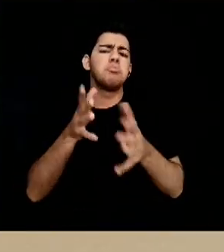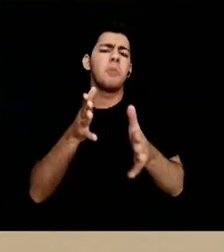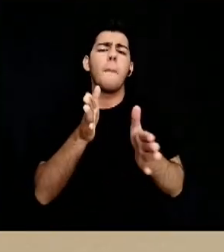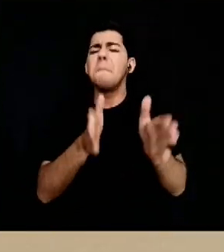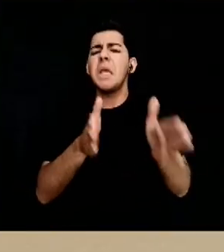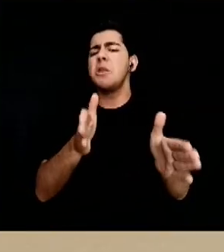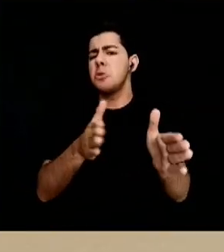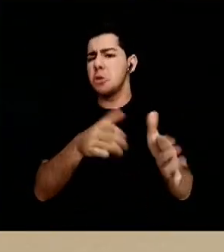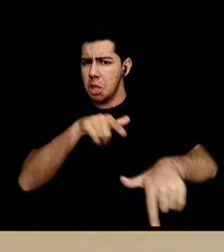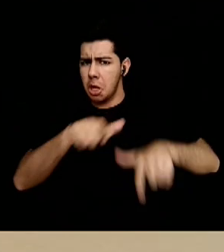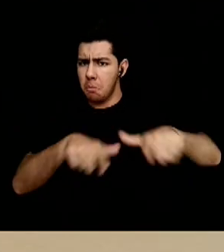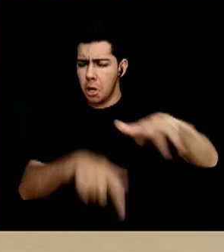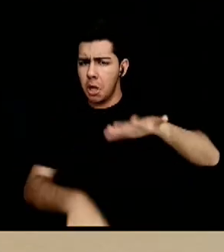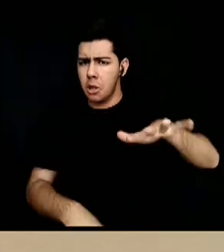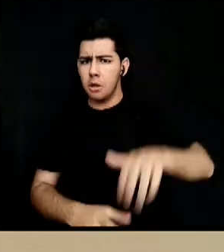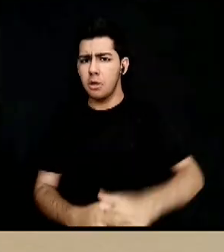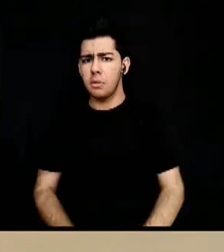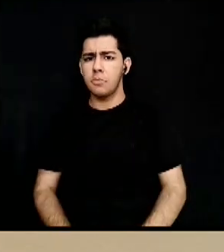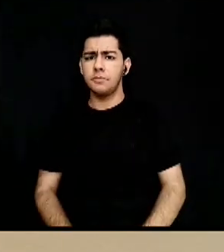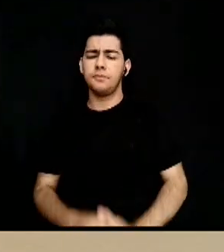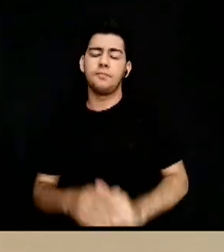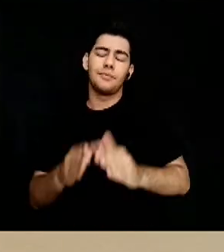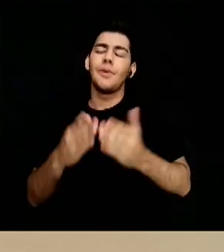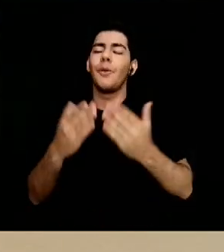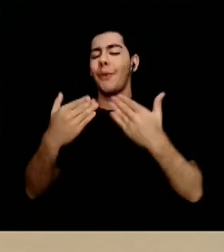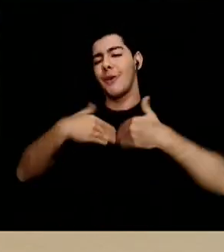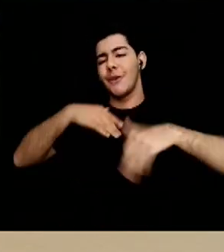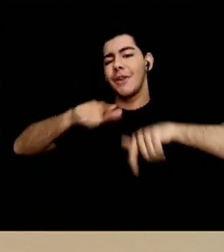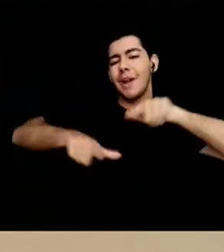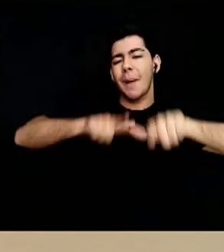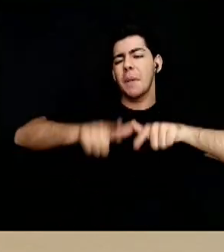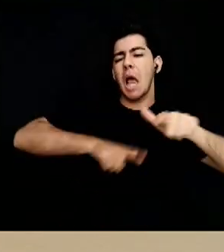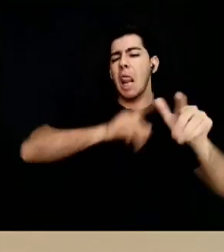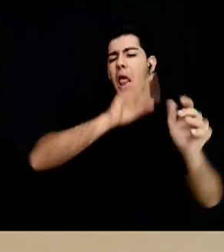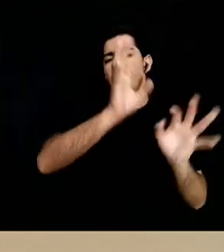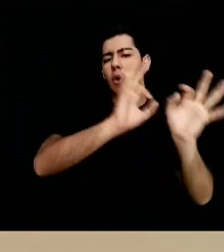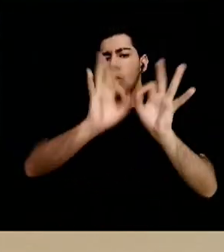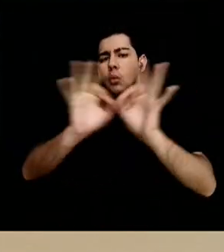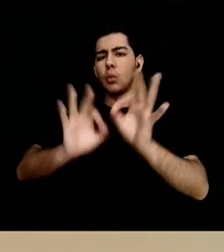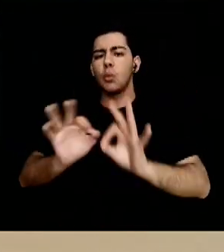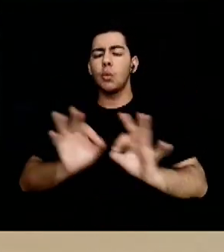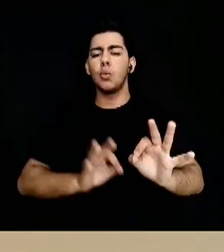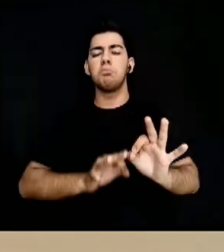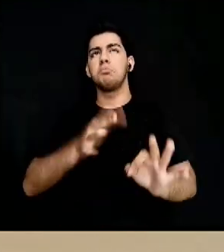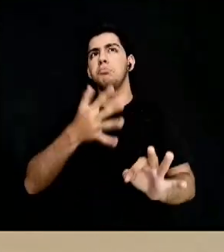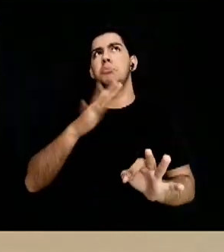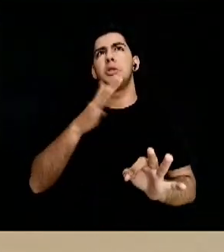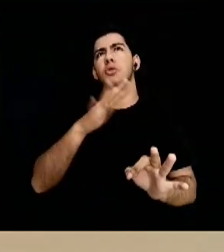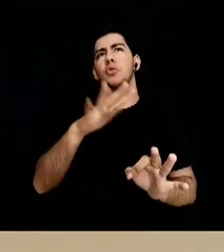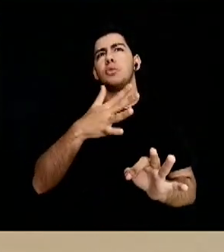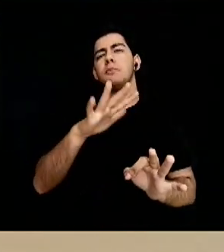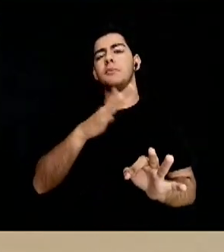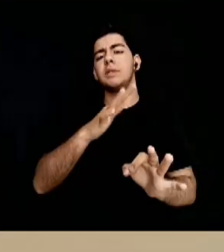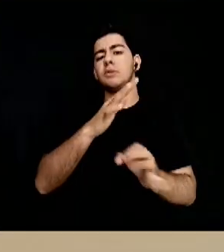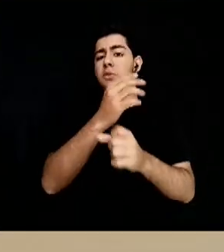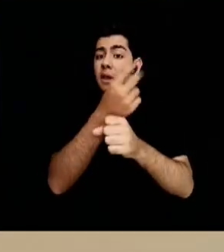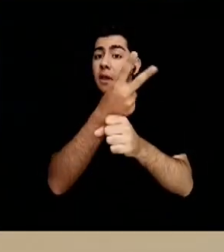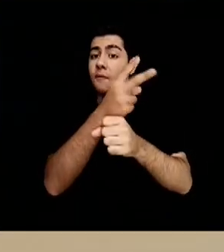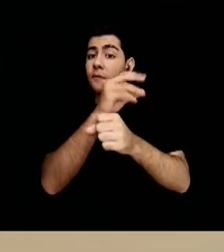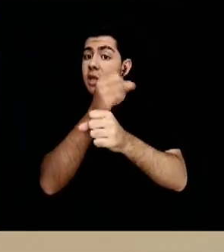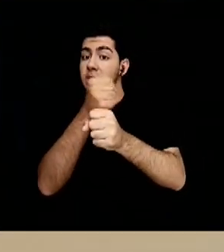Olha, eu trabalho com artesanato tem uns 20 anos, mais ou menos. Tem que fazer as contas.